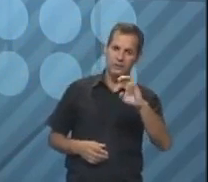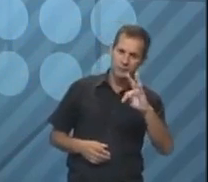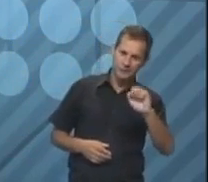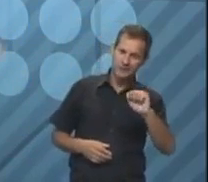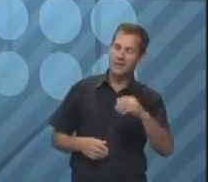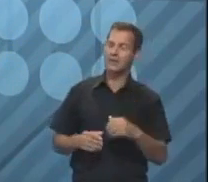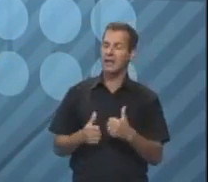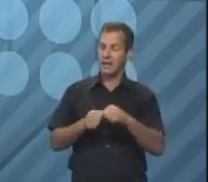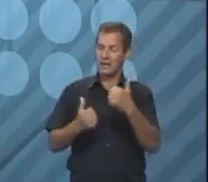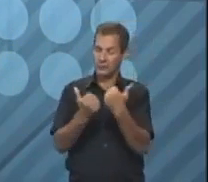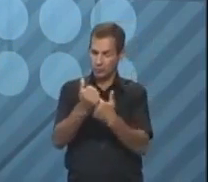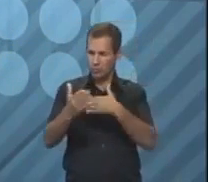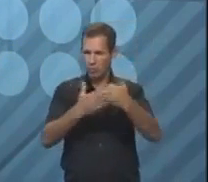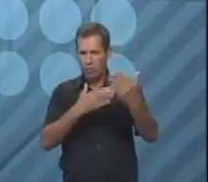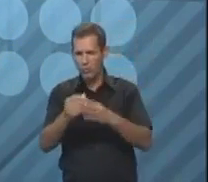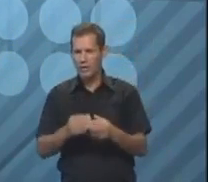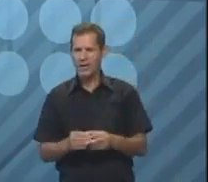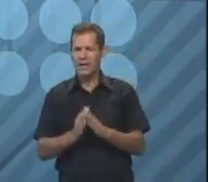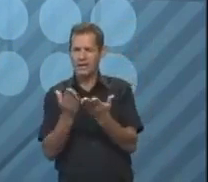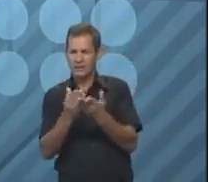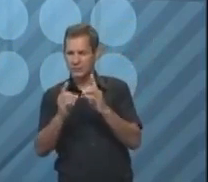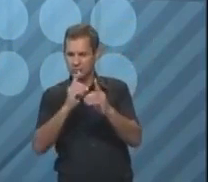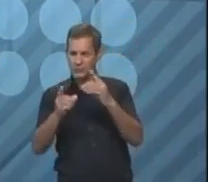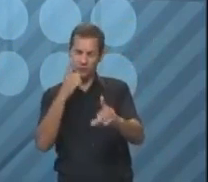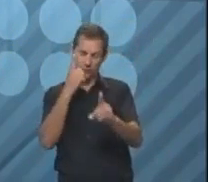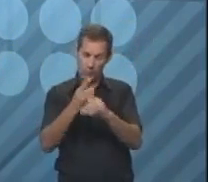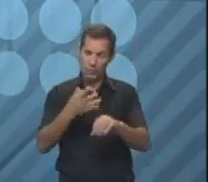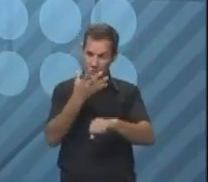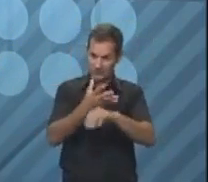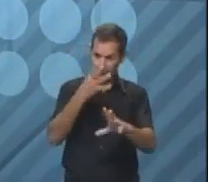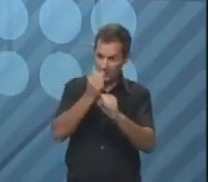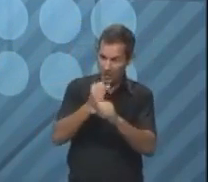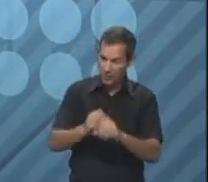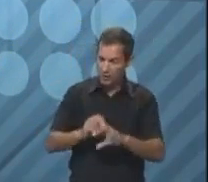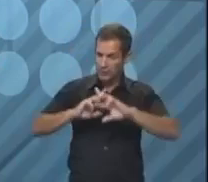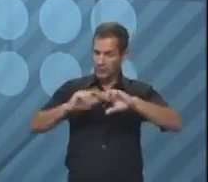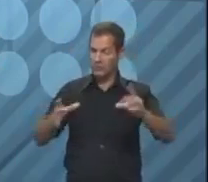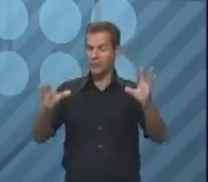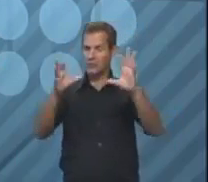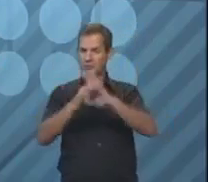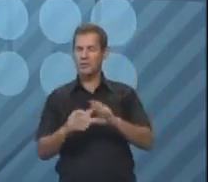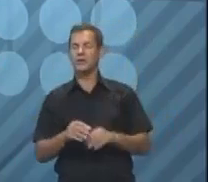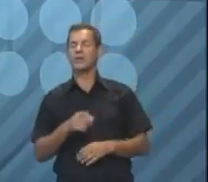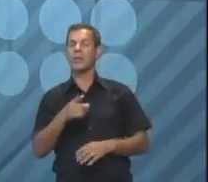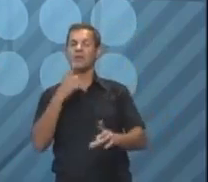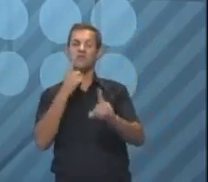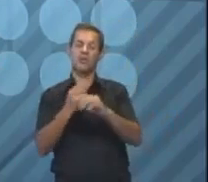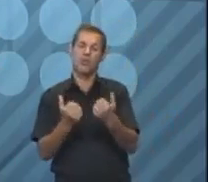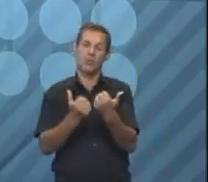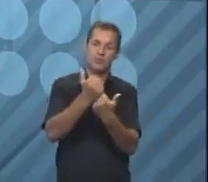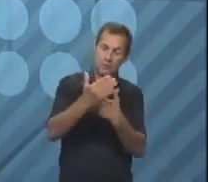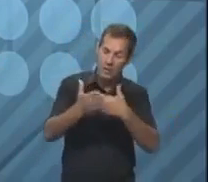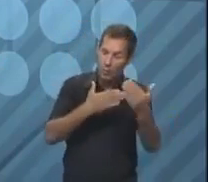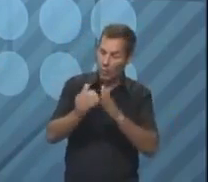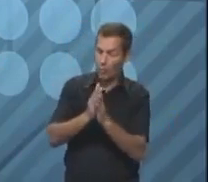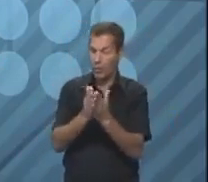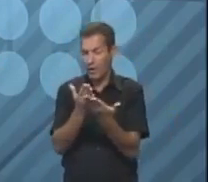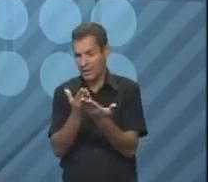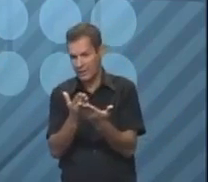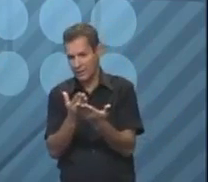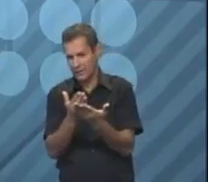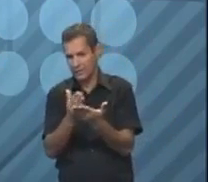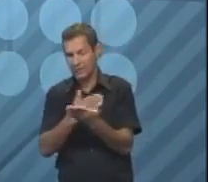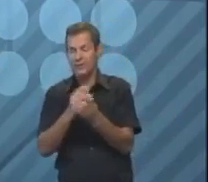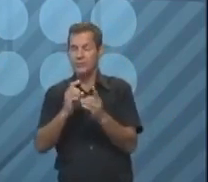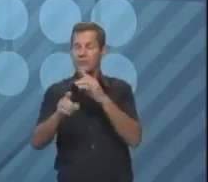encontrar em qualquer livro didático, né, da disciplina de cálculo diferencial e integral. Então, você encontra a substituição em qualquer um e ela